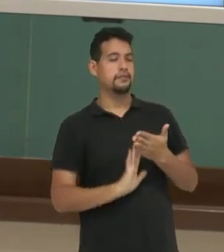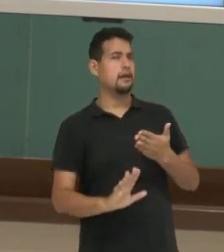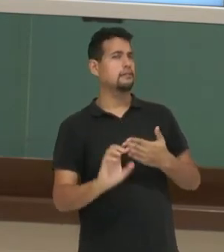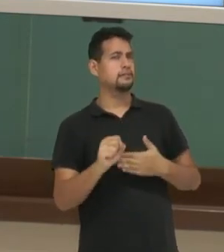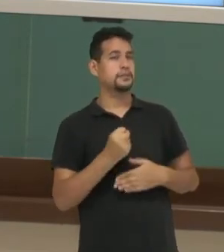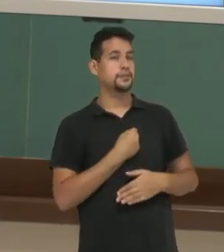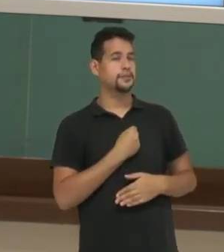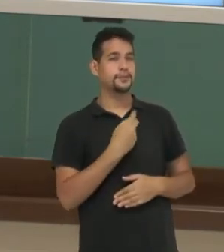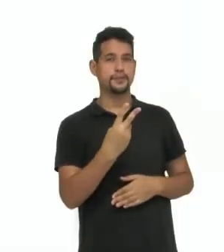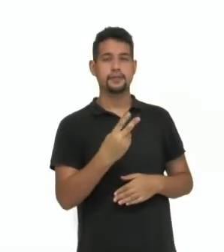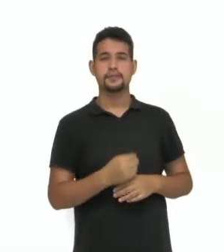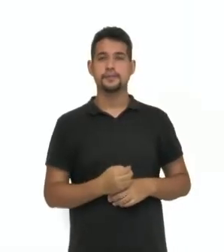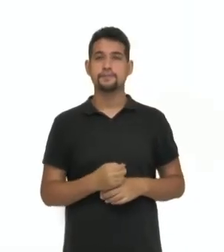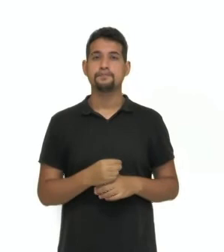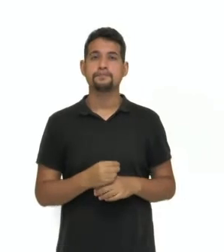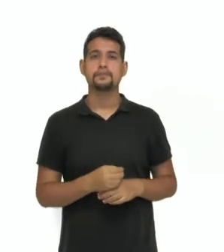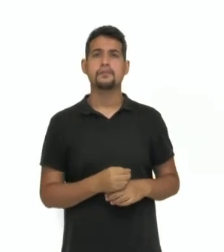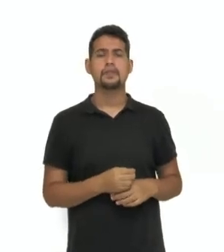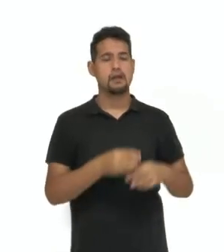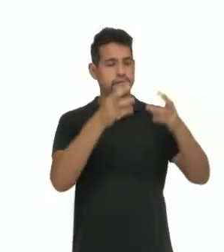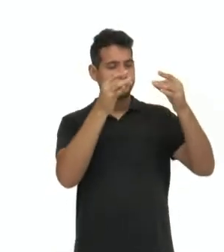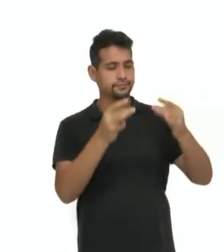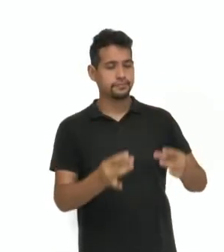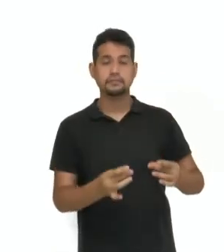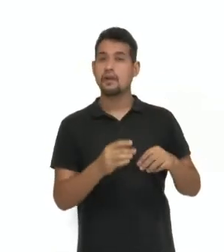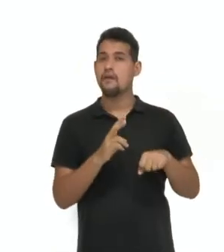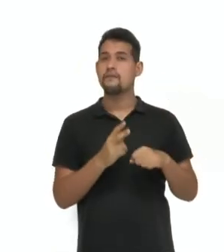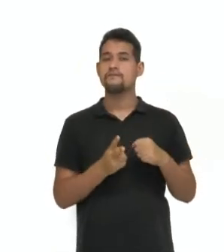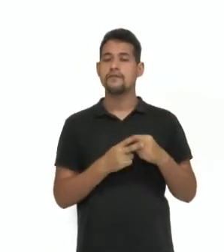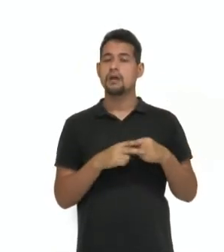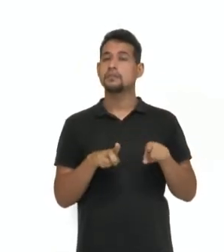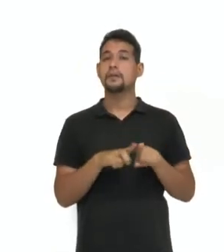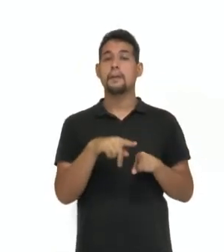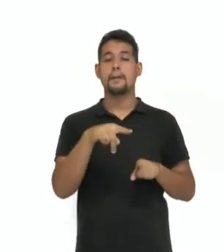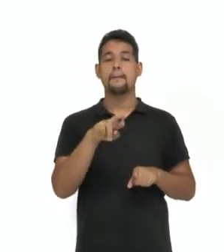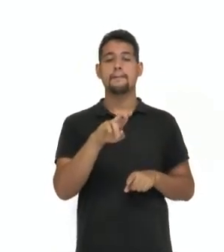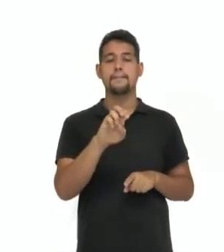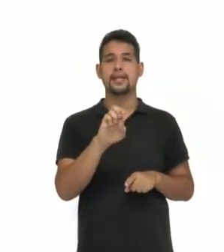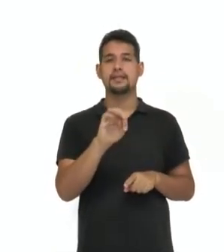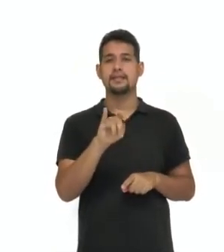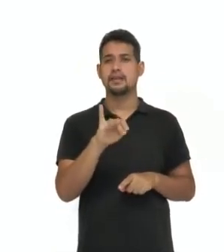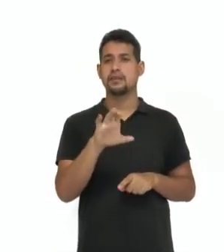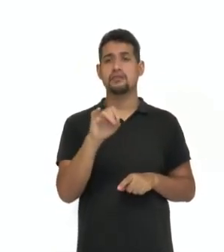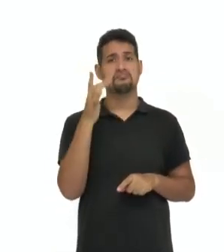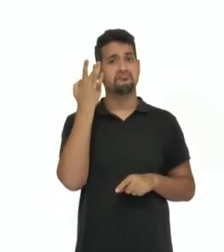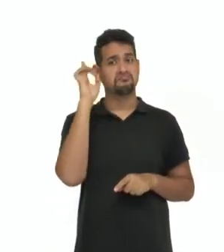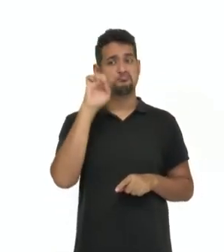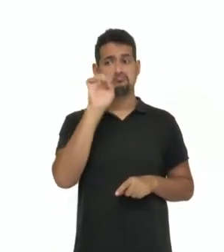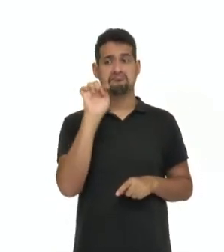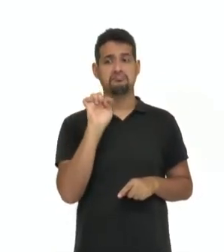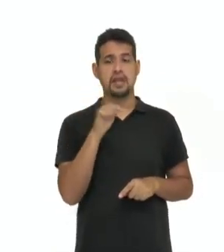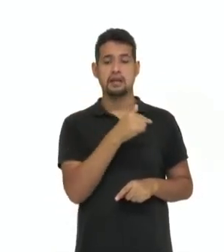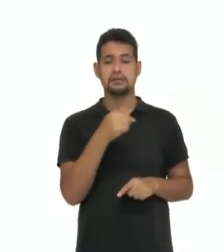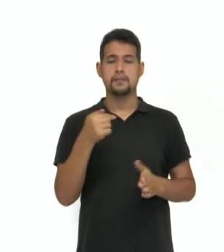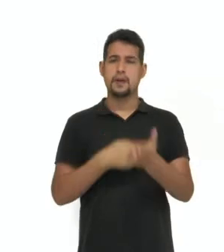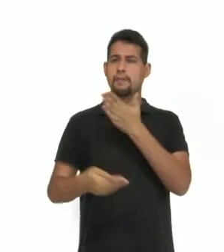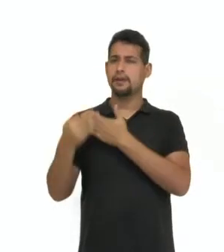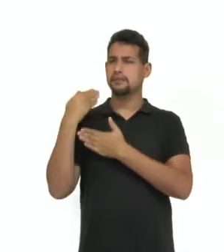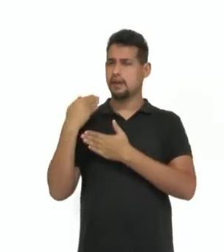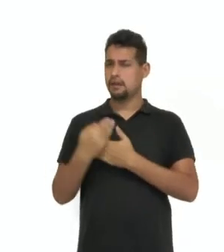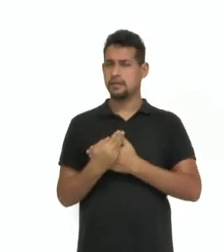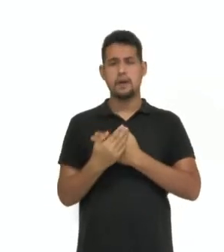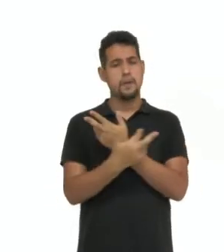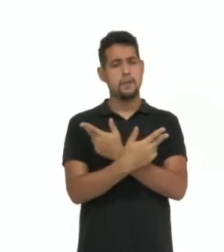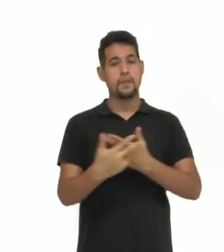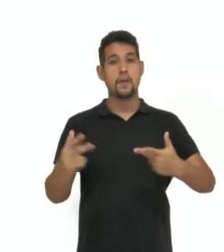Atividade 2. Completa as ações, verbos em pretérito indefinido. La semana pasada, en medio del